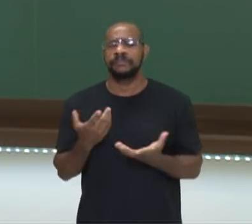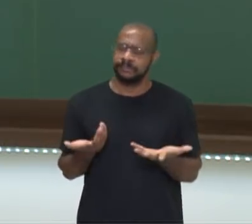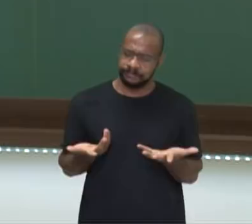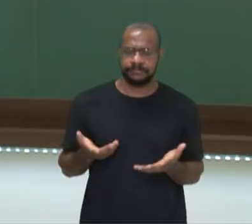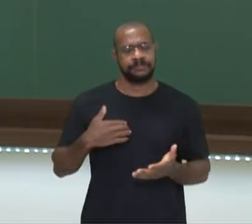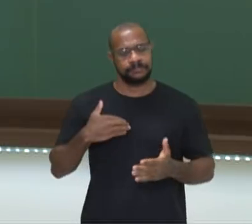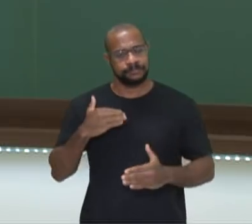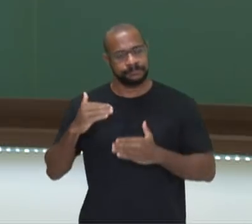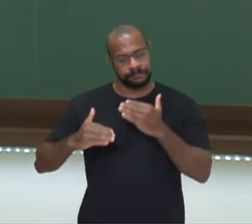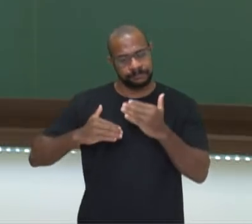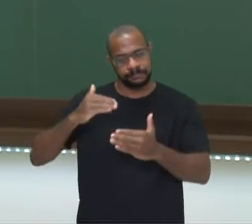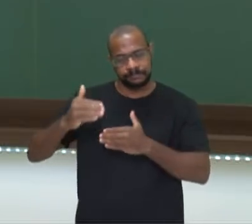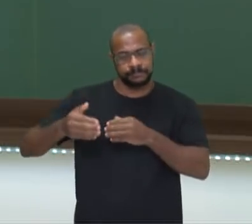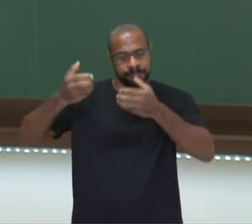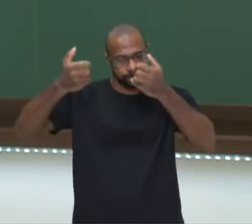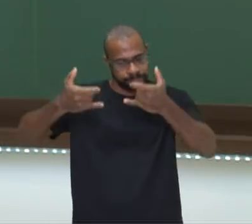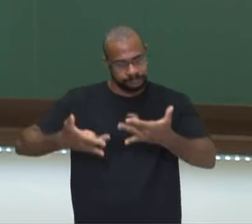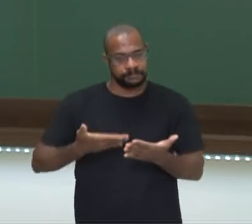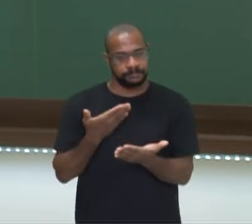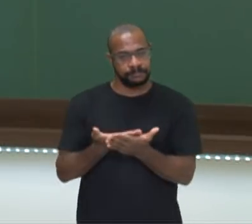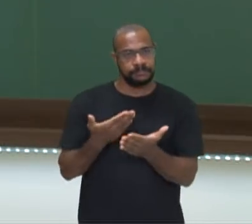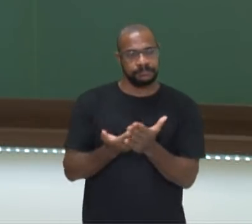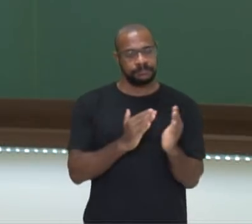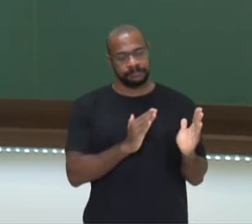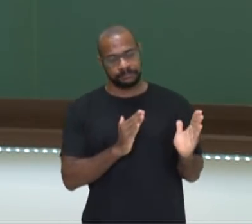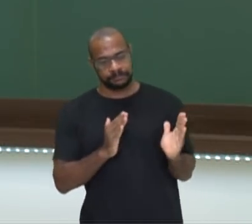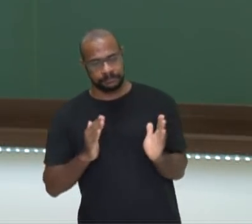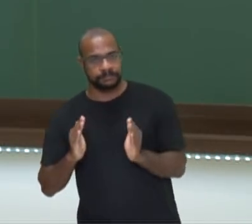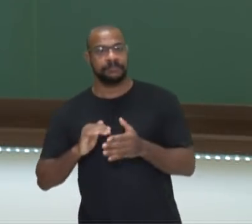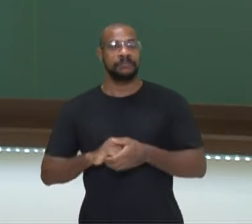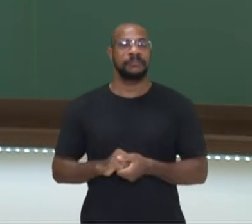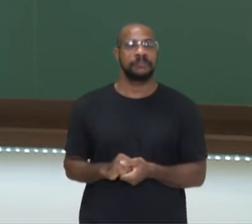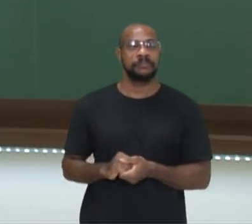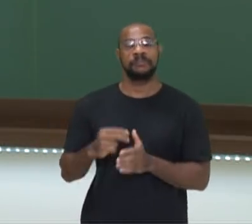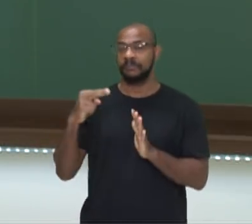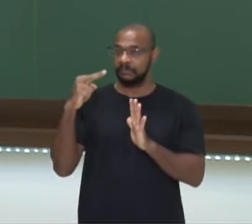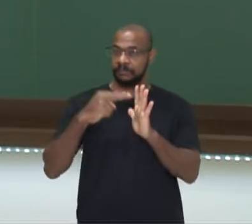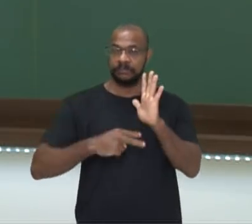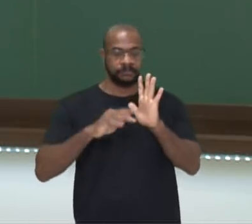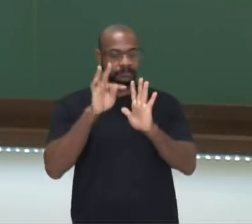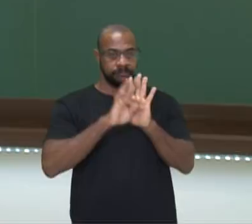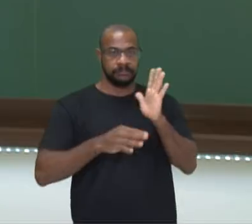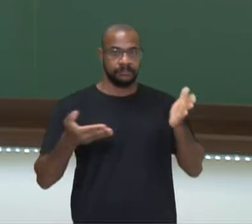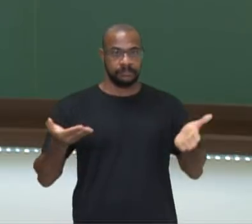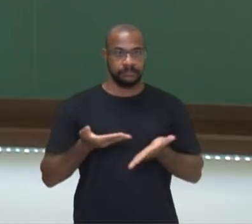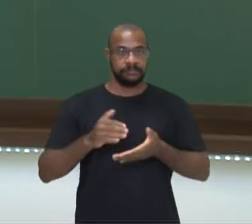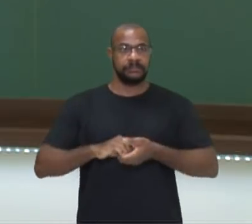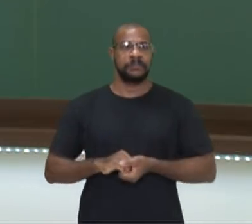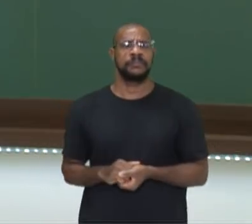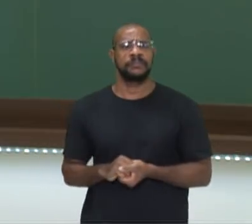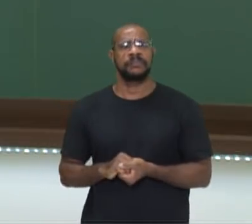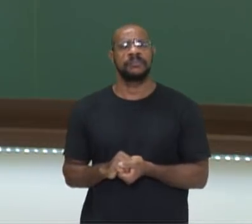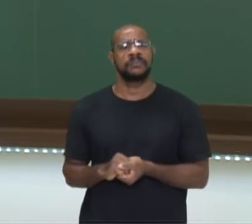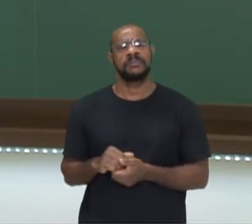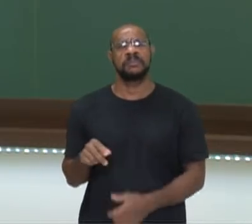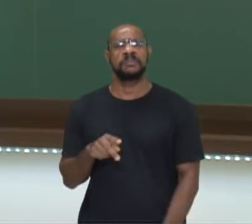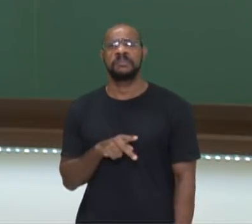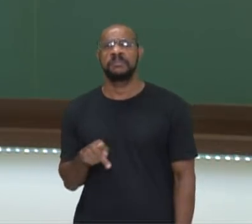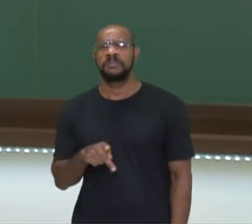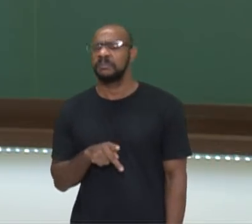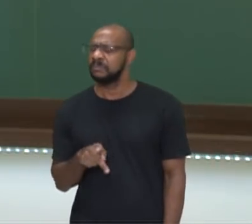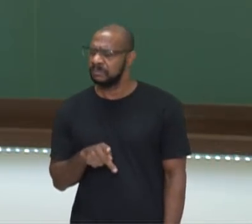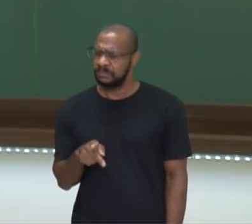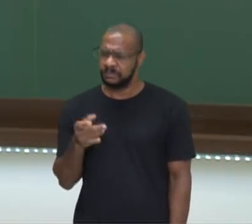da nossa aula, ok? Vamos lá? Vamos ler um texto? Professora, você falou vamos ler